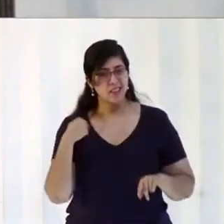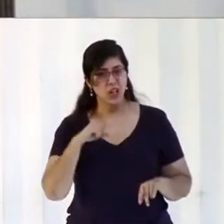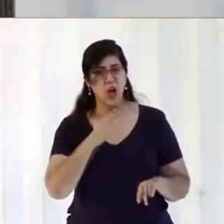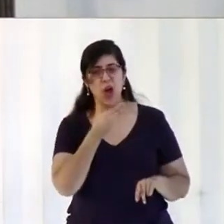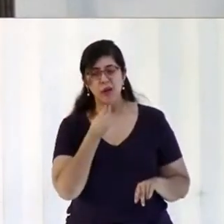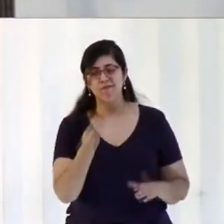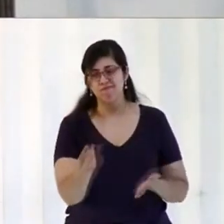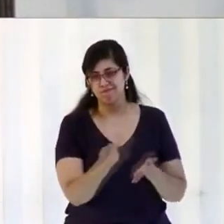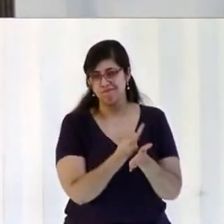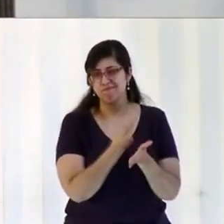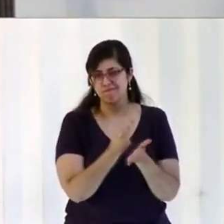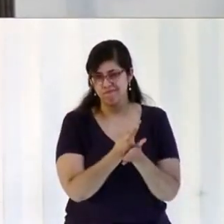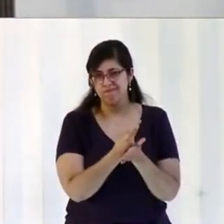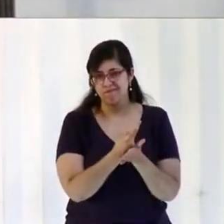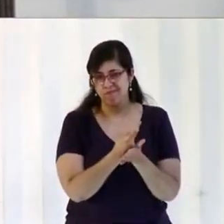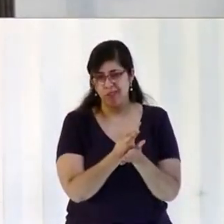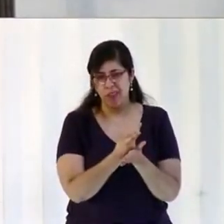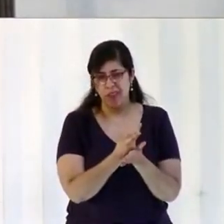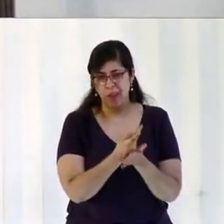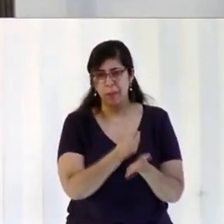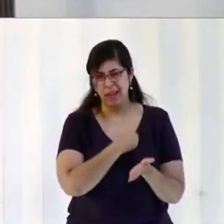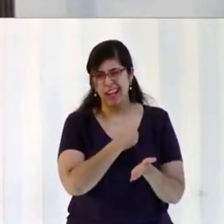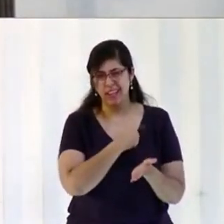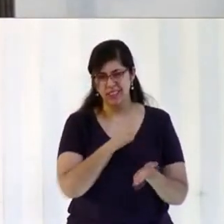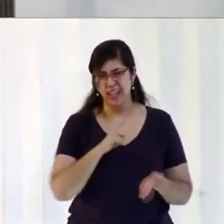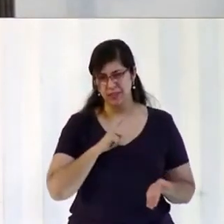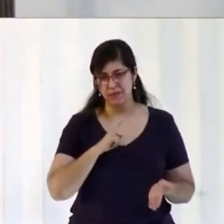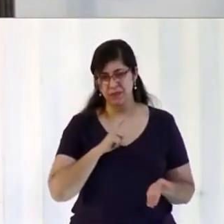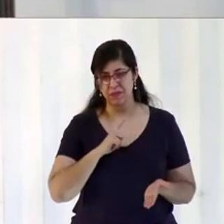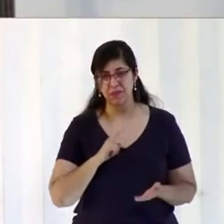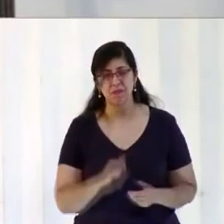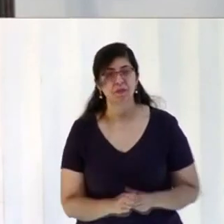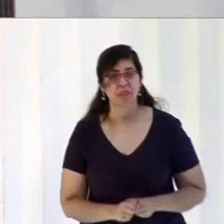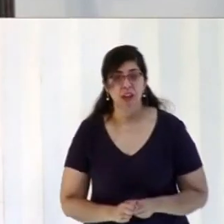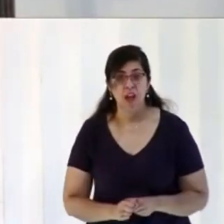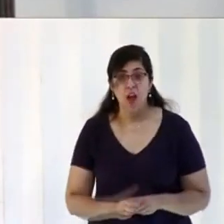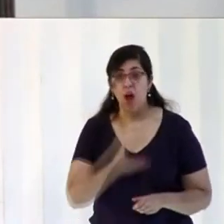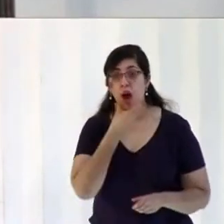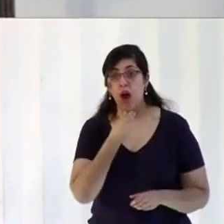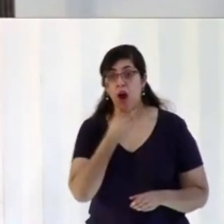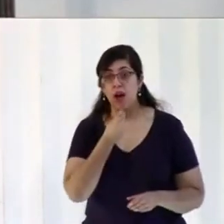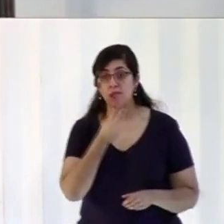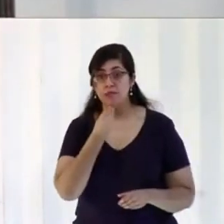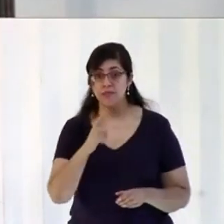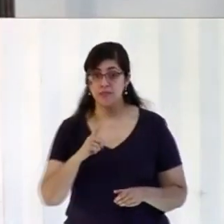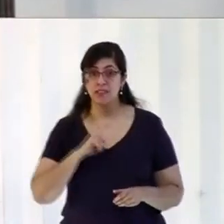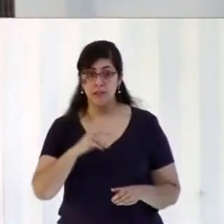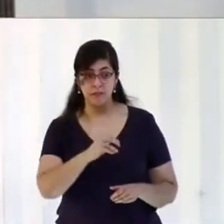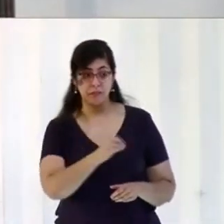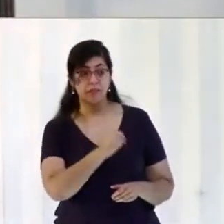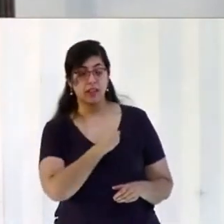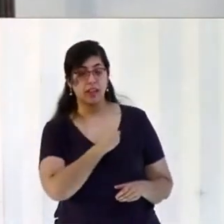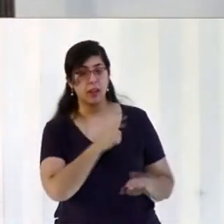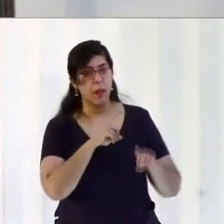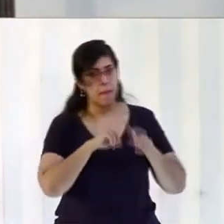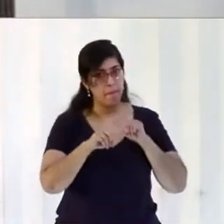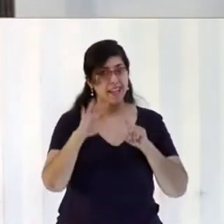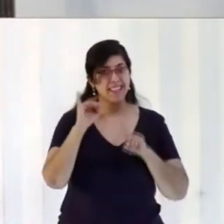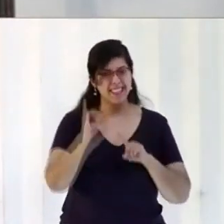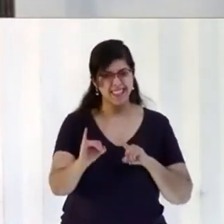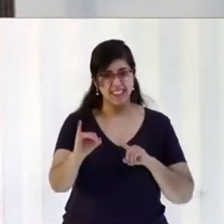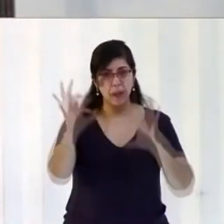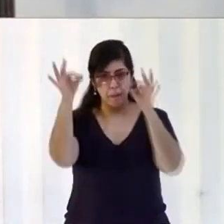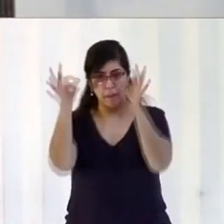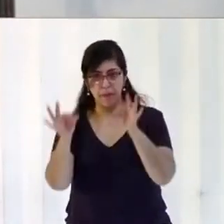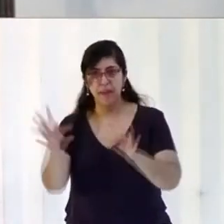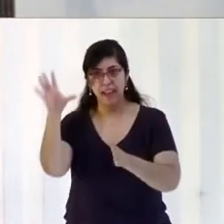em nível de excelência. Onde o ser humano está, se há alguma excelência, ela vem de Deus.